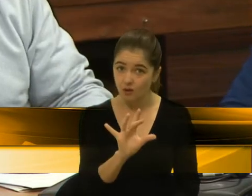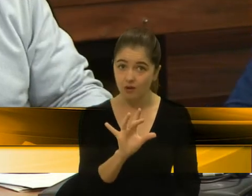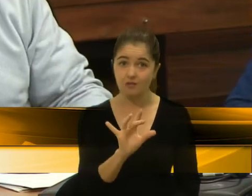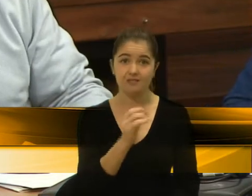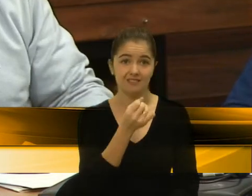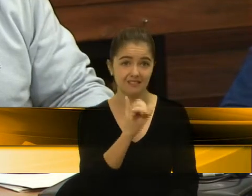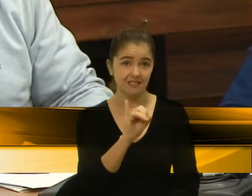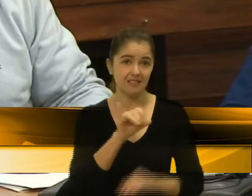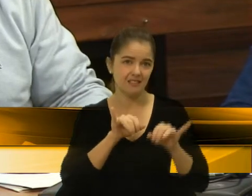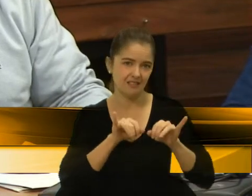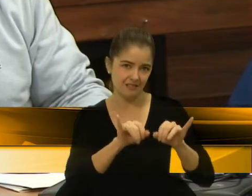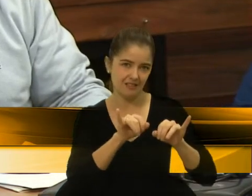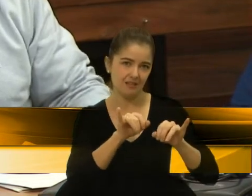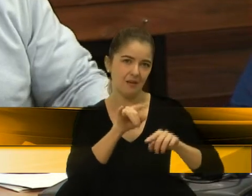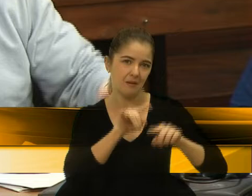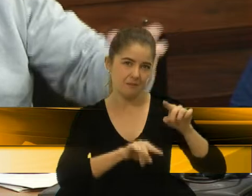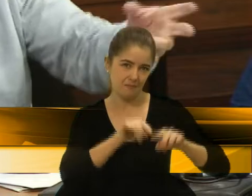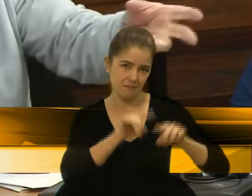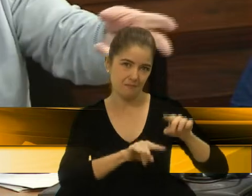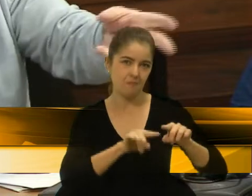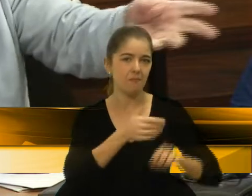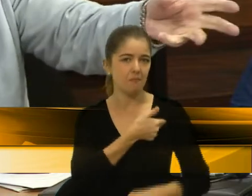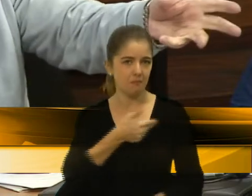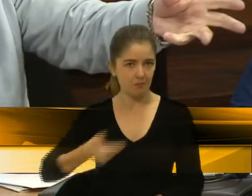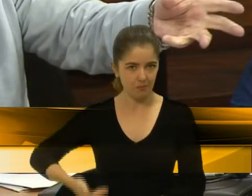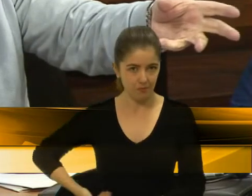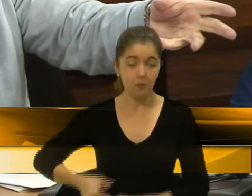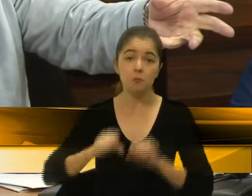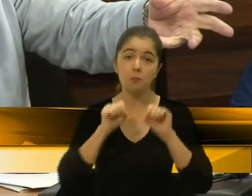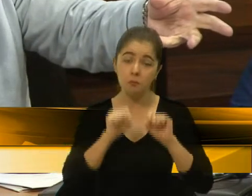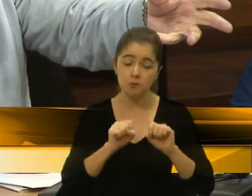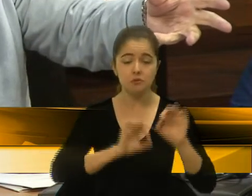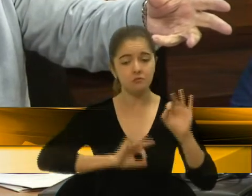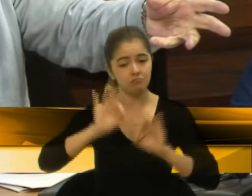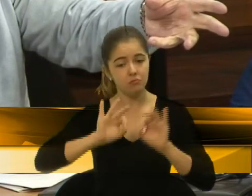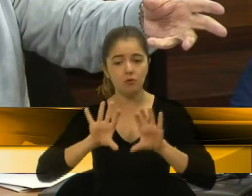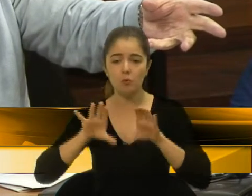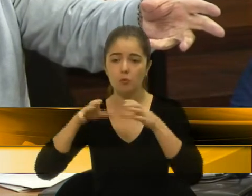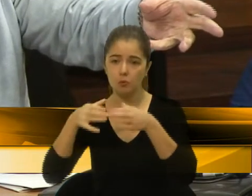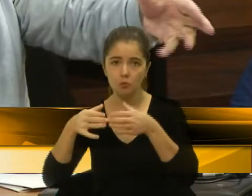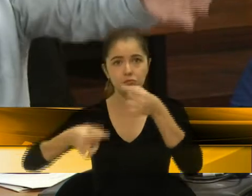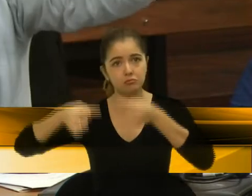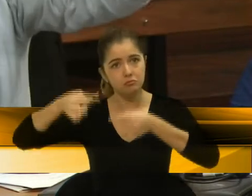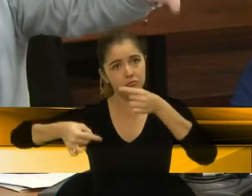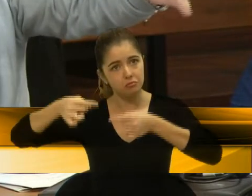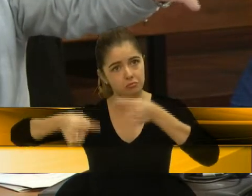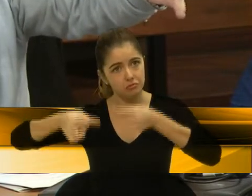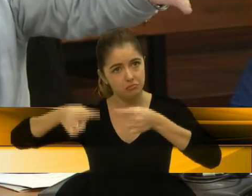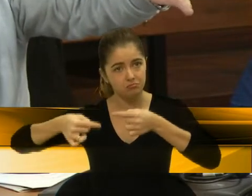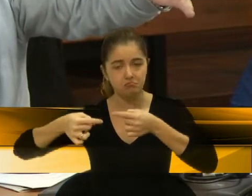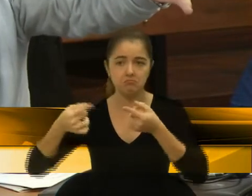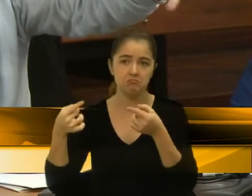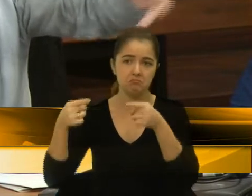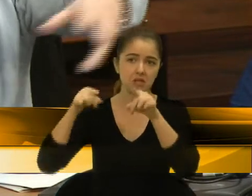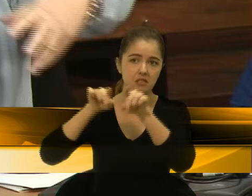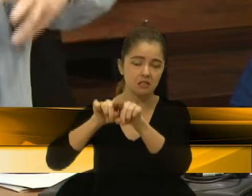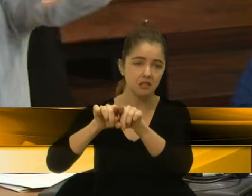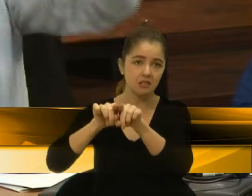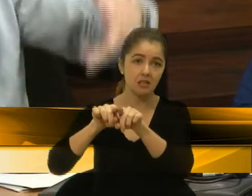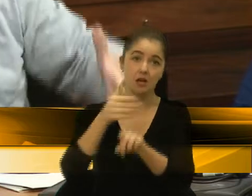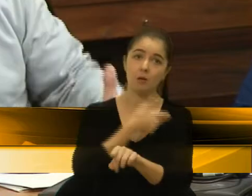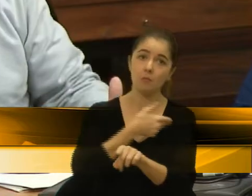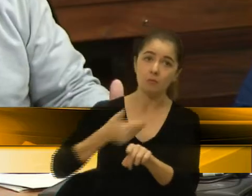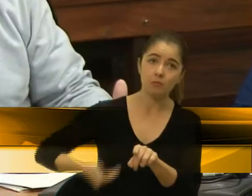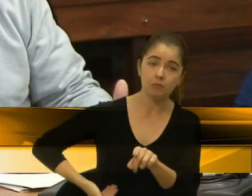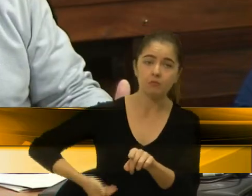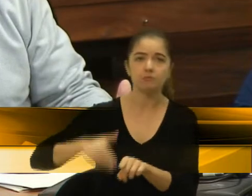casa. O mercado público ele podia ter montado uma equipe de discussão do mercado público, e numa parceria público-privada com